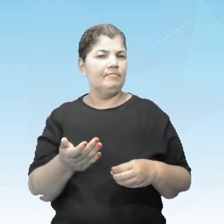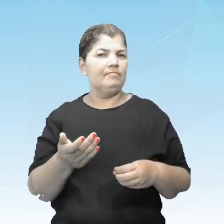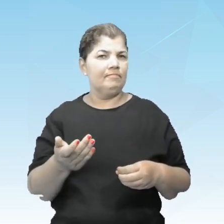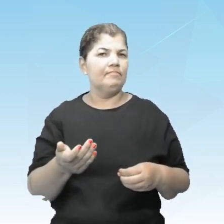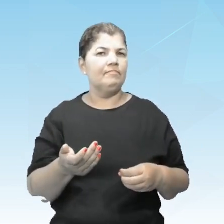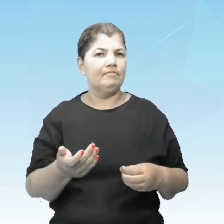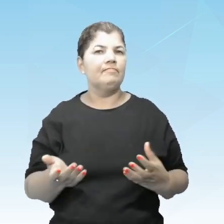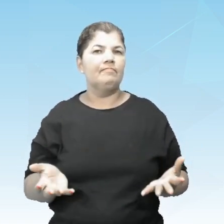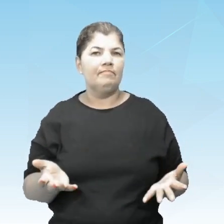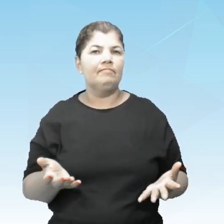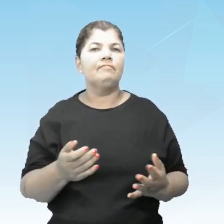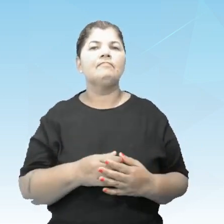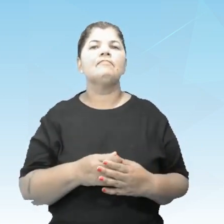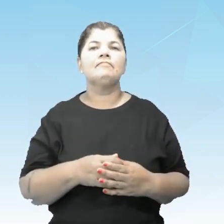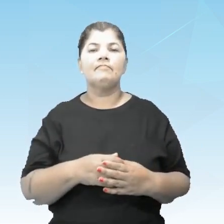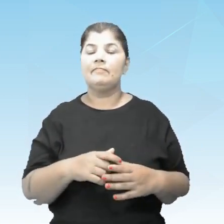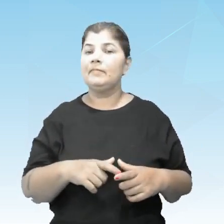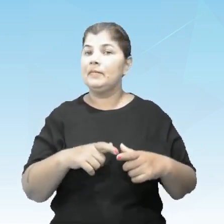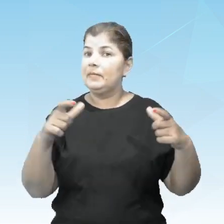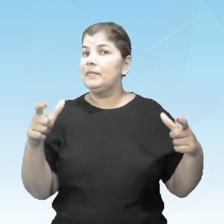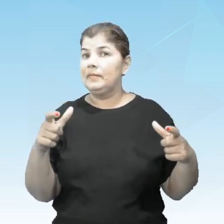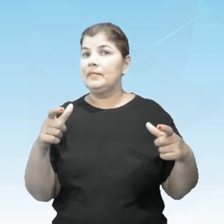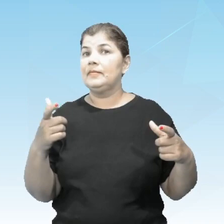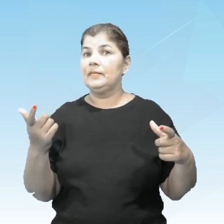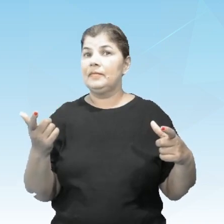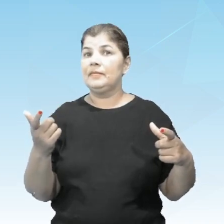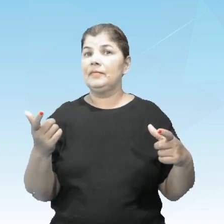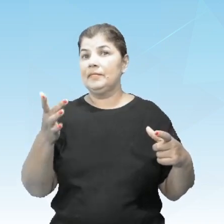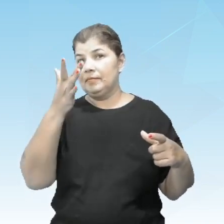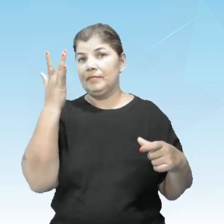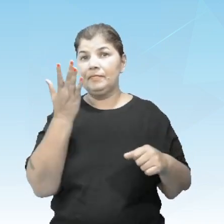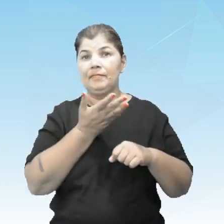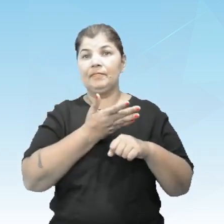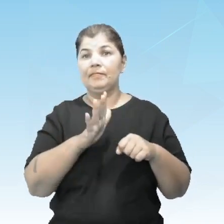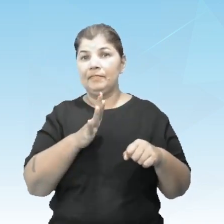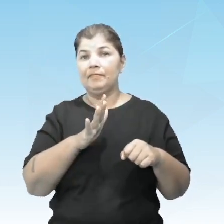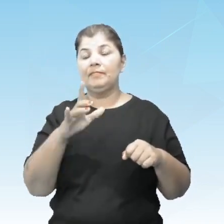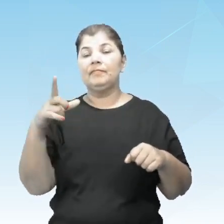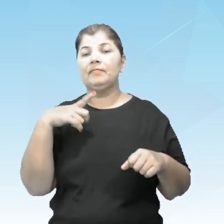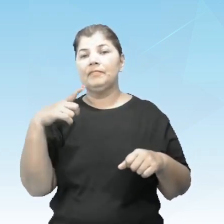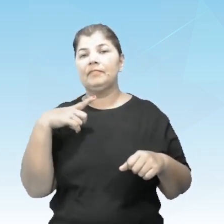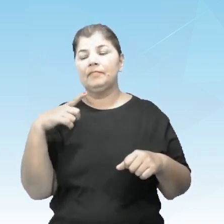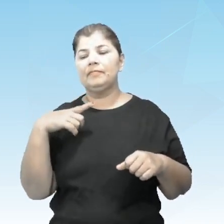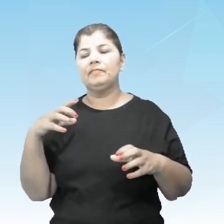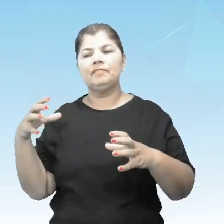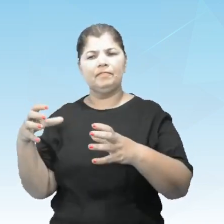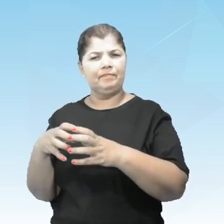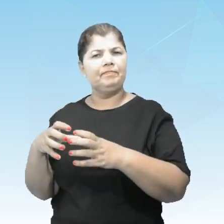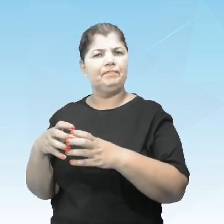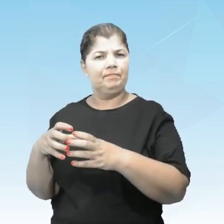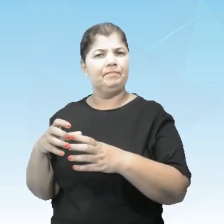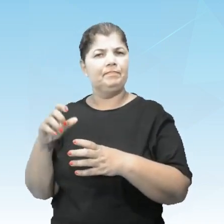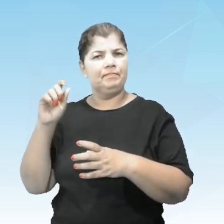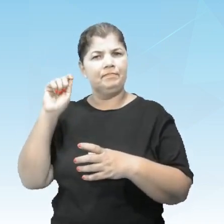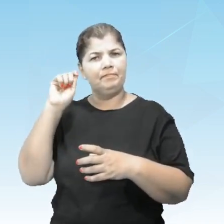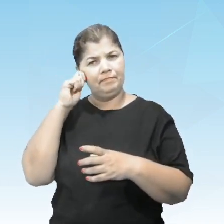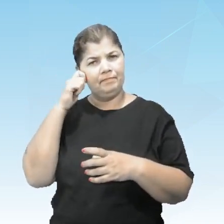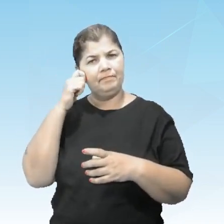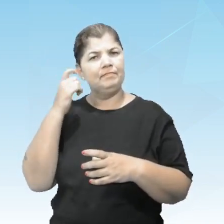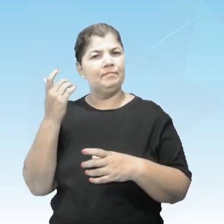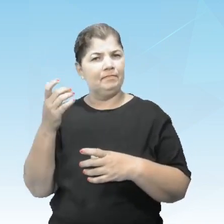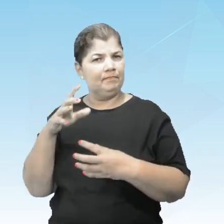Então, a maioria dos brancos pertenciam à elite crioula, ou